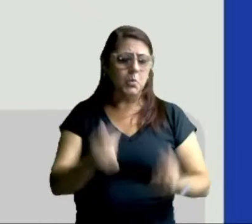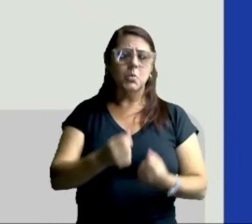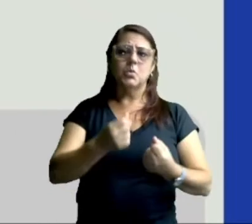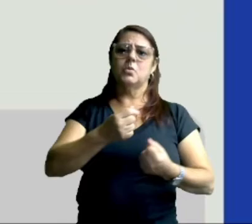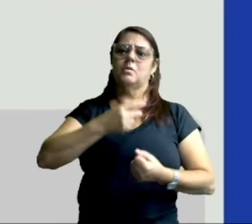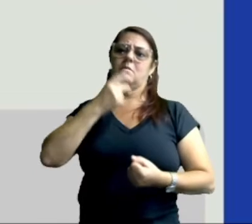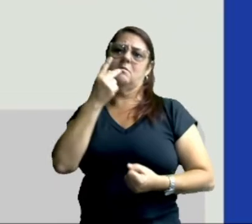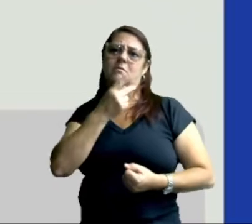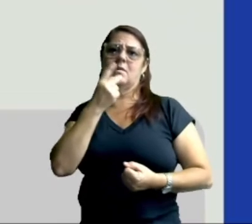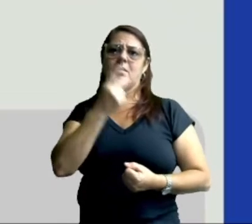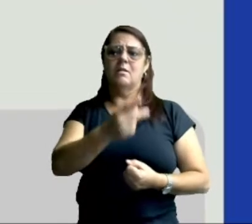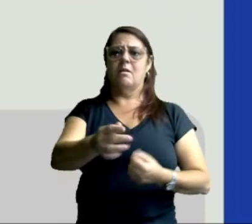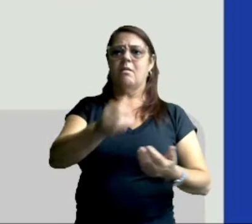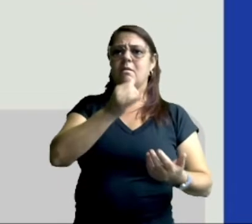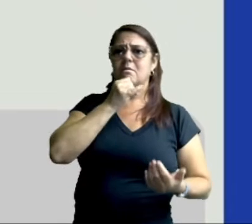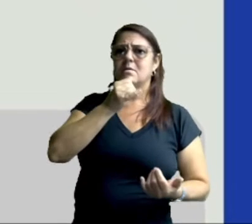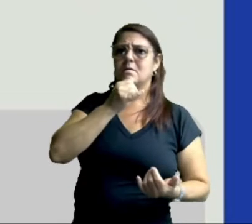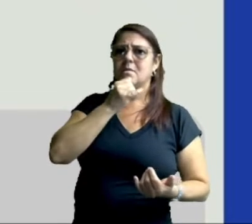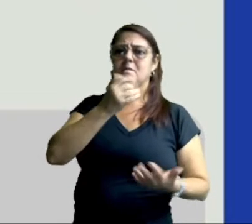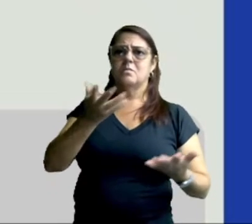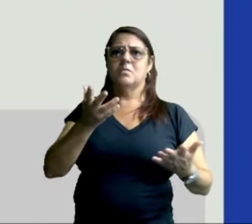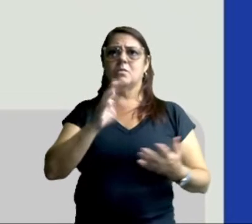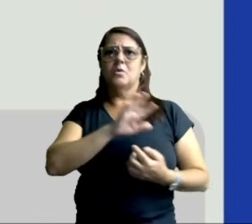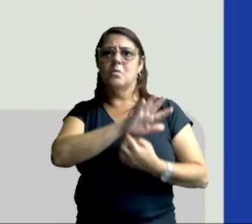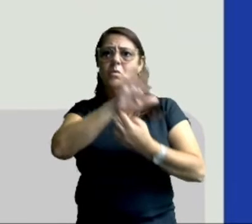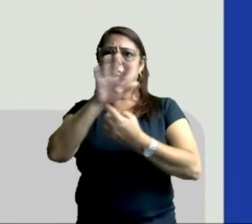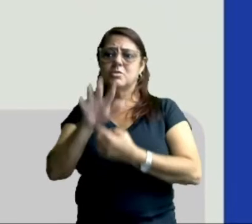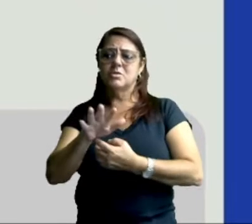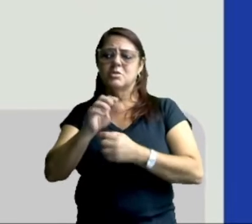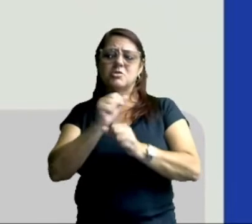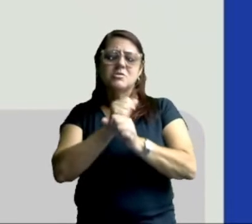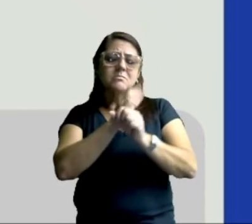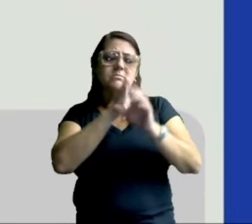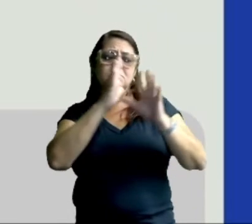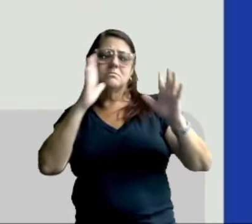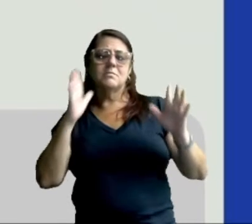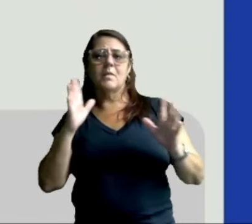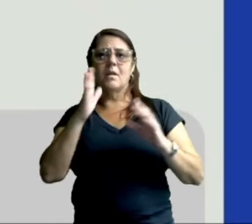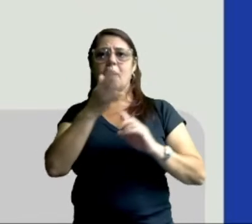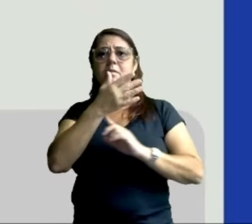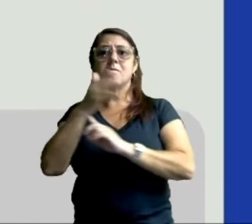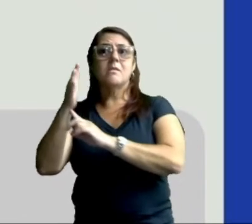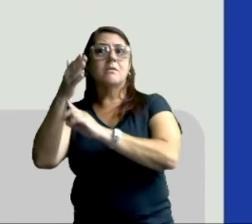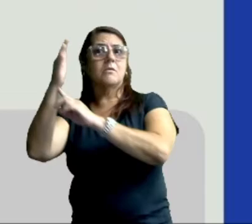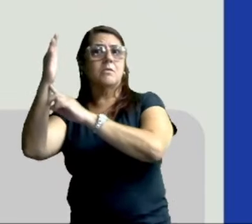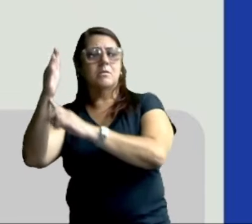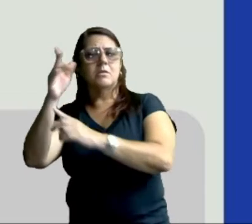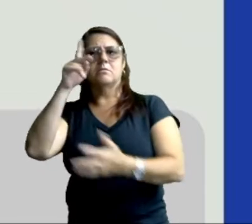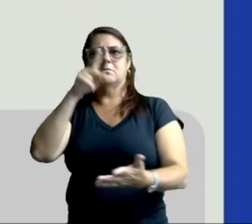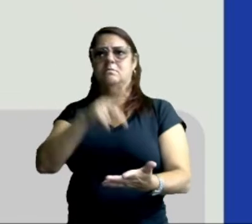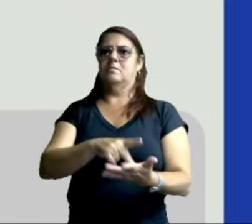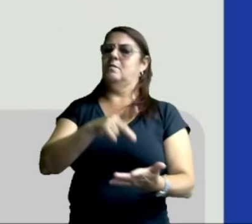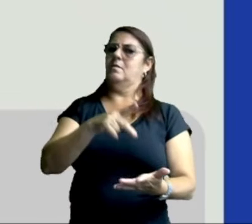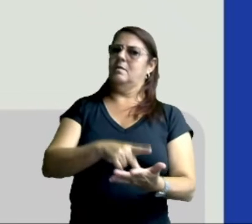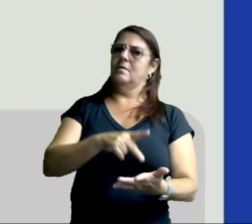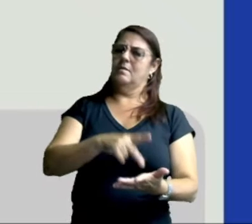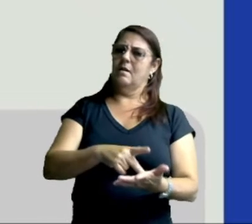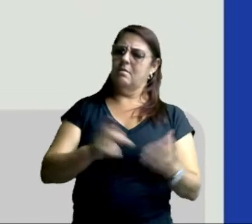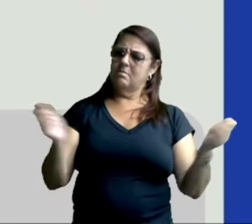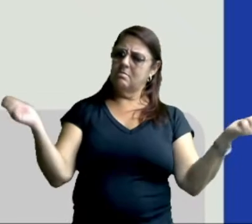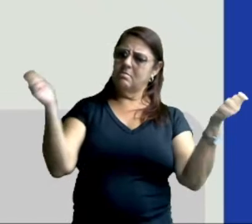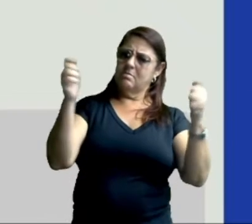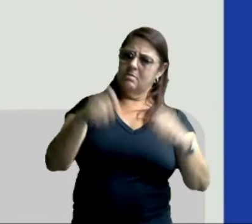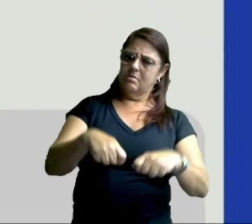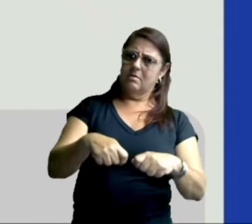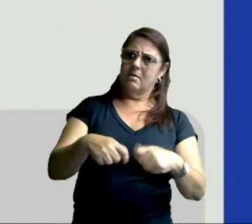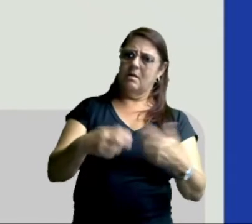que eu acabei de citar para vocês, deixam claro que a tecnologia, ela de fato, ela pode jogar